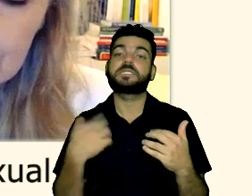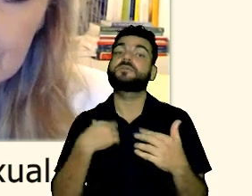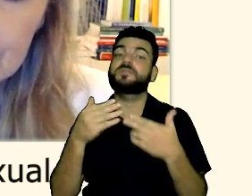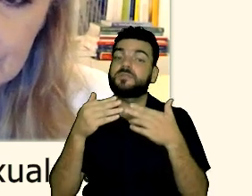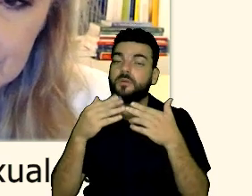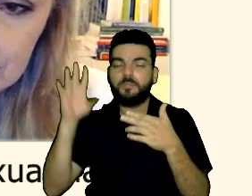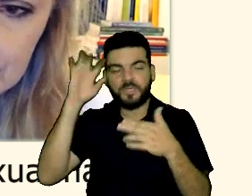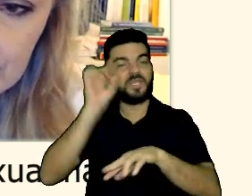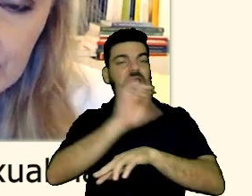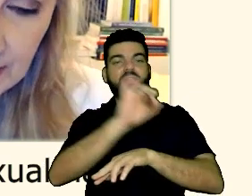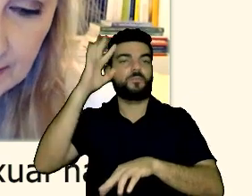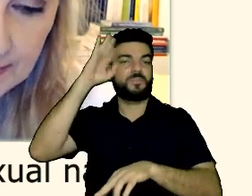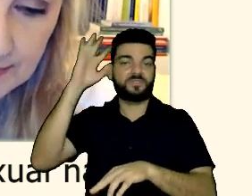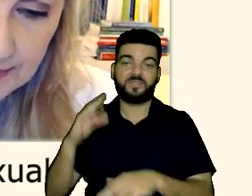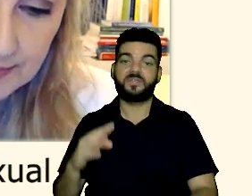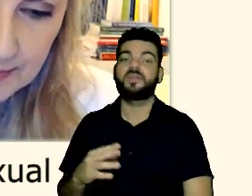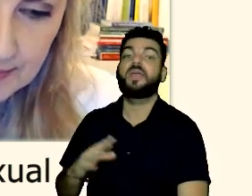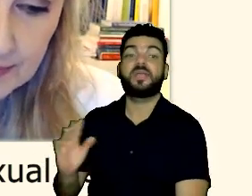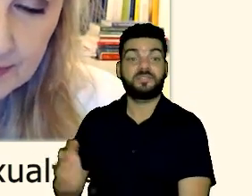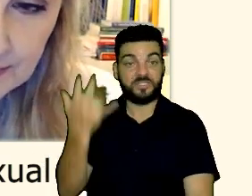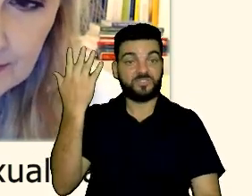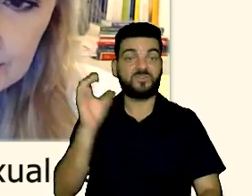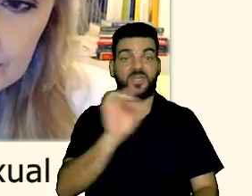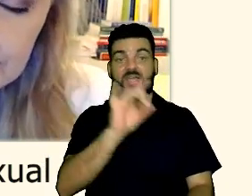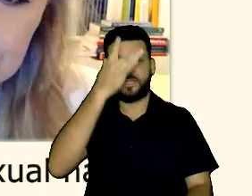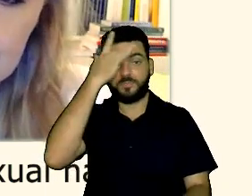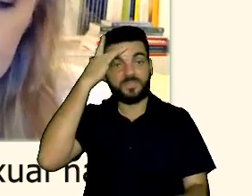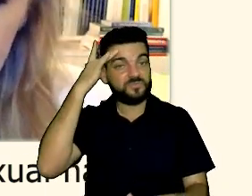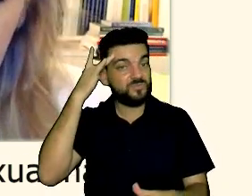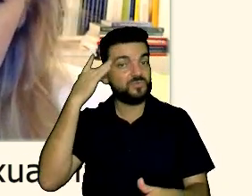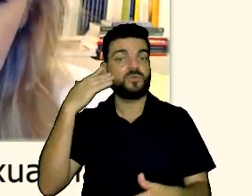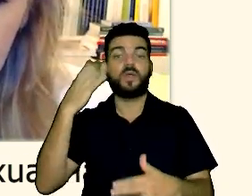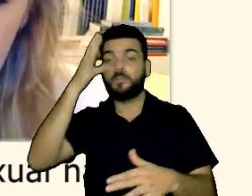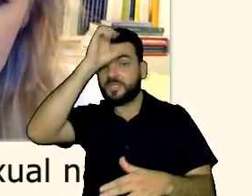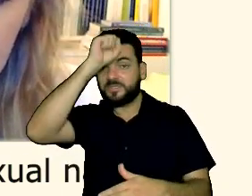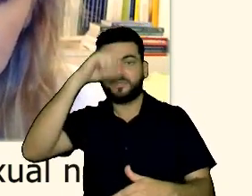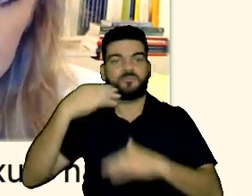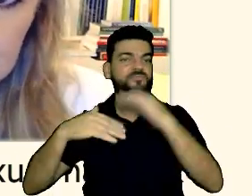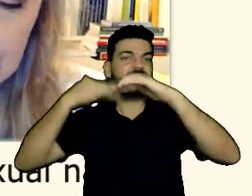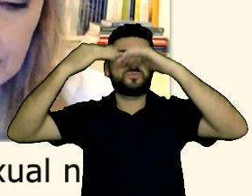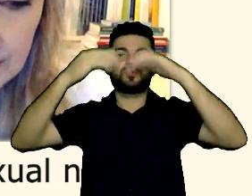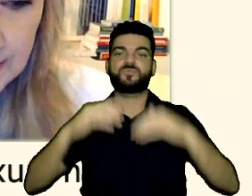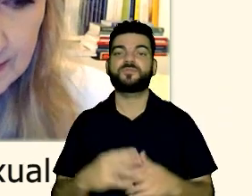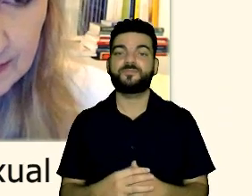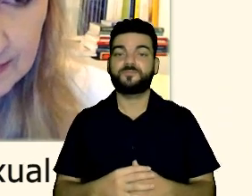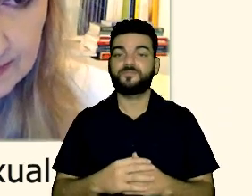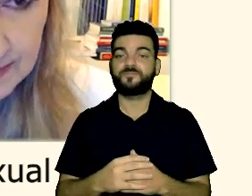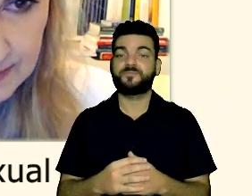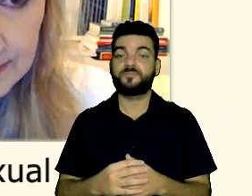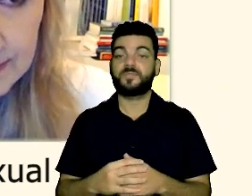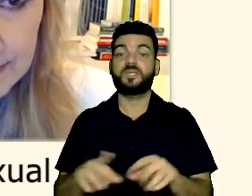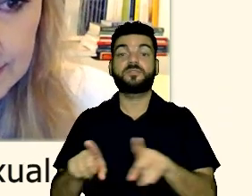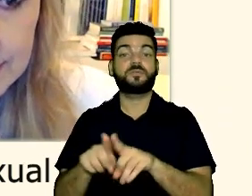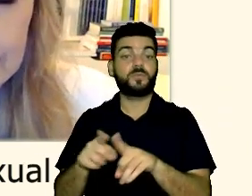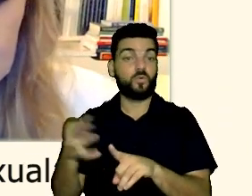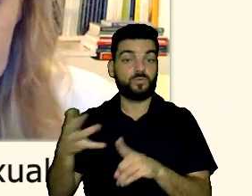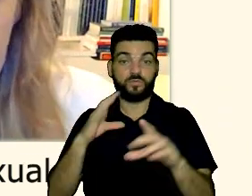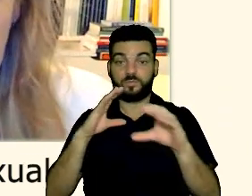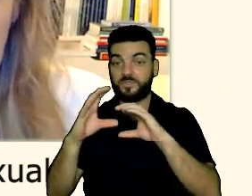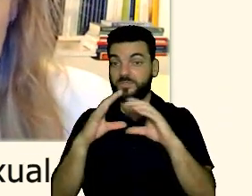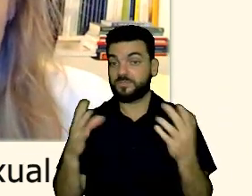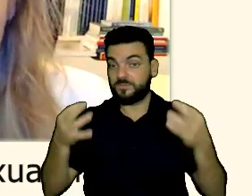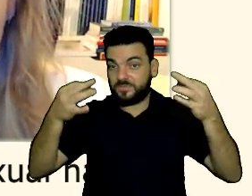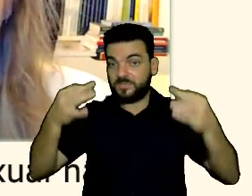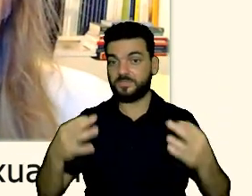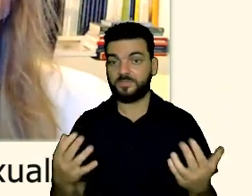Menos comum, mas acontece bastante também, né? Como já foi colocado aqui ontem. E essa reflexão ela é importante nesse sentido, estimular